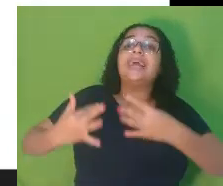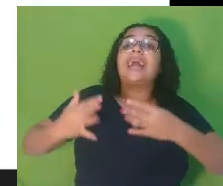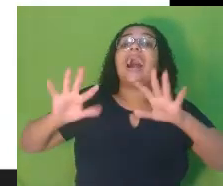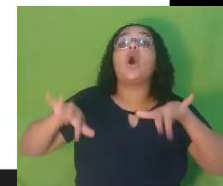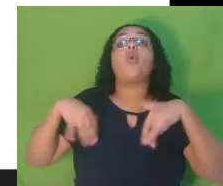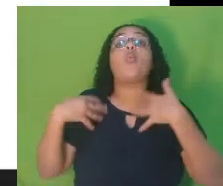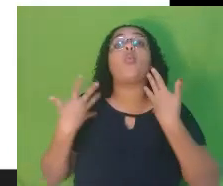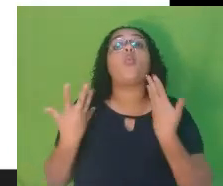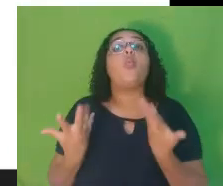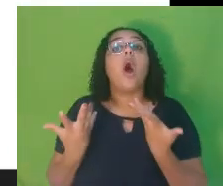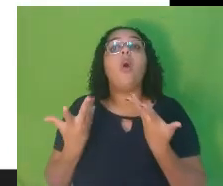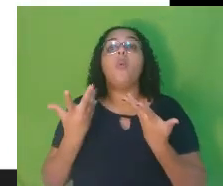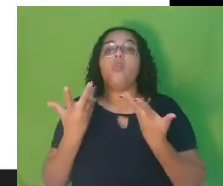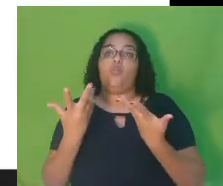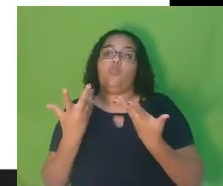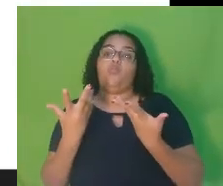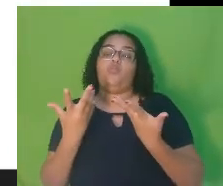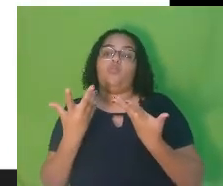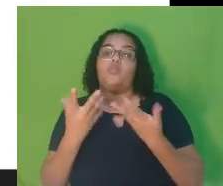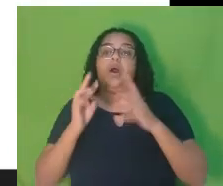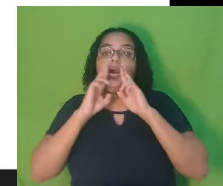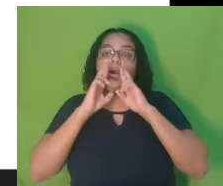explicitamente que solução é essa.